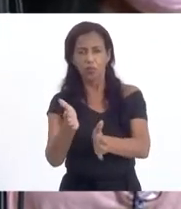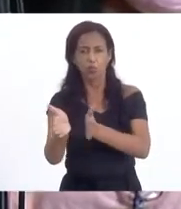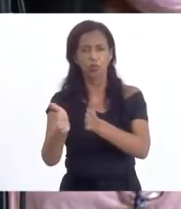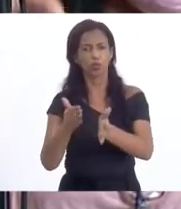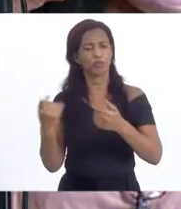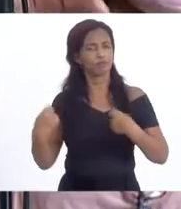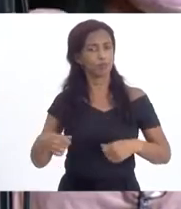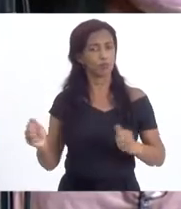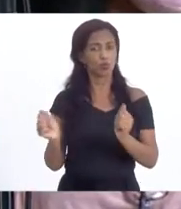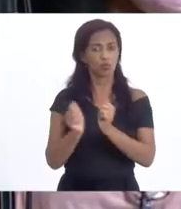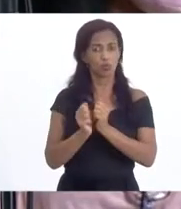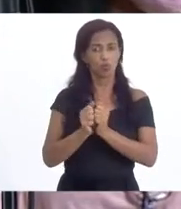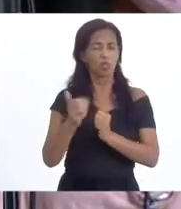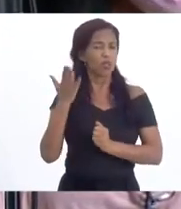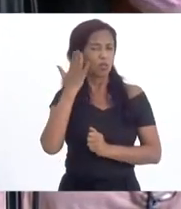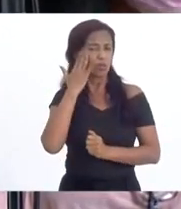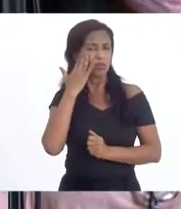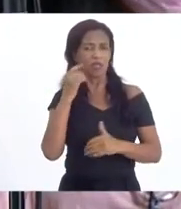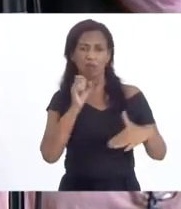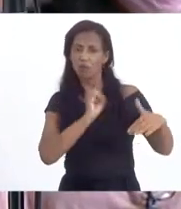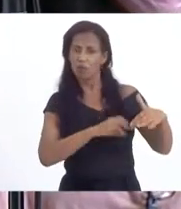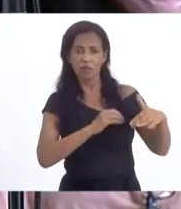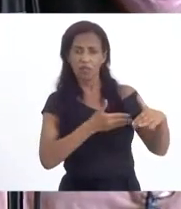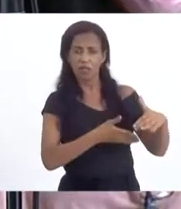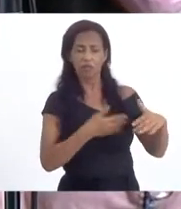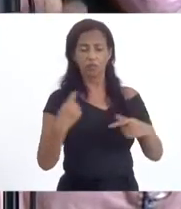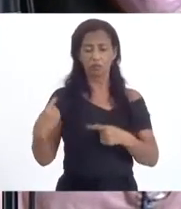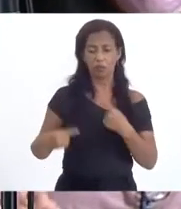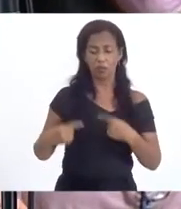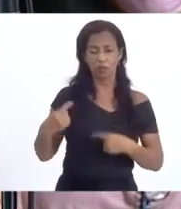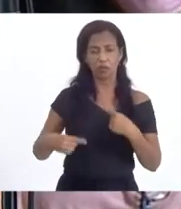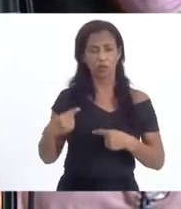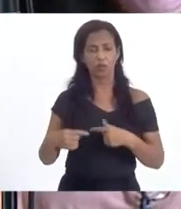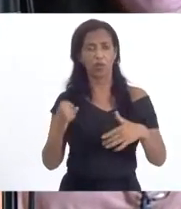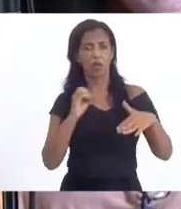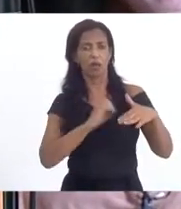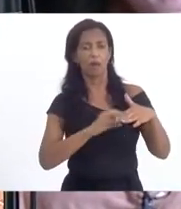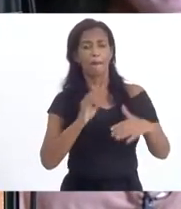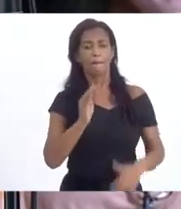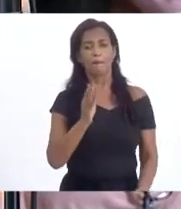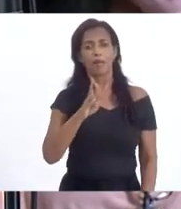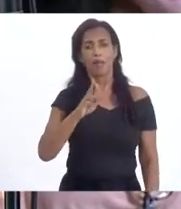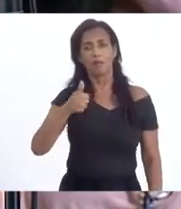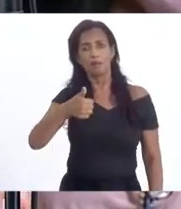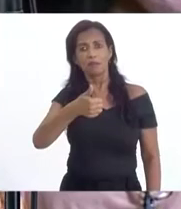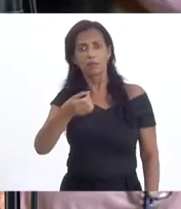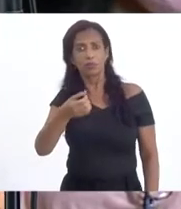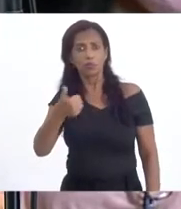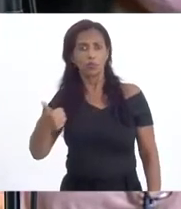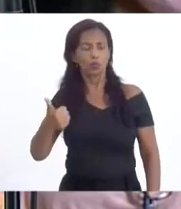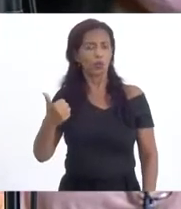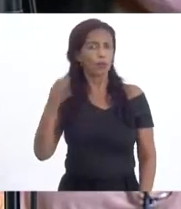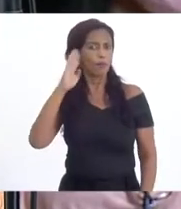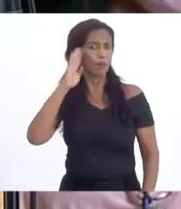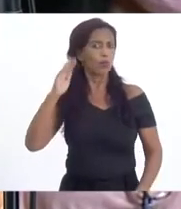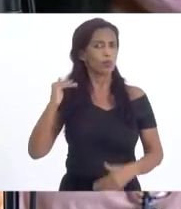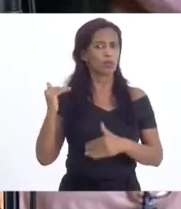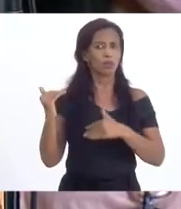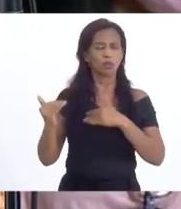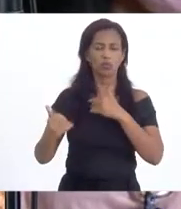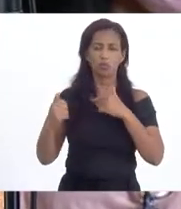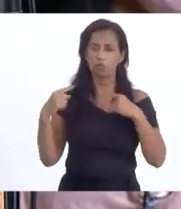juntos, eu sei que não vai ser fruto desse fundo, mas discutir a questão da aplicação da BR-101 é fundamental para o desenvolvimento de toda a